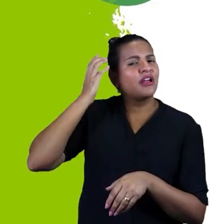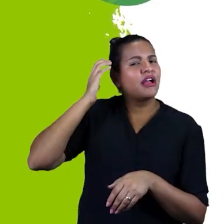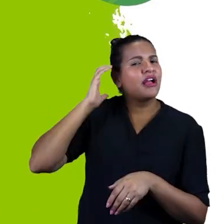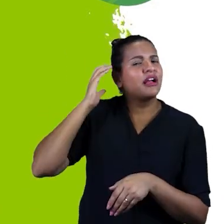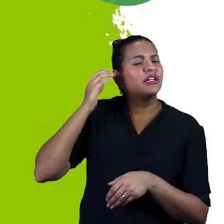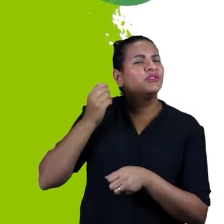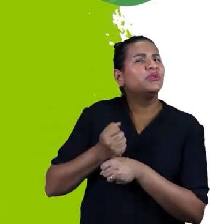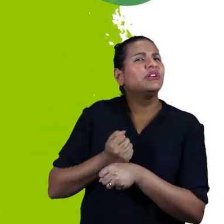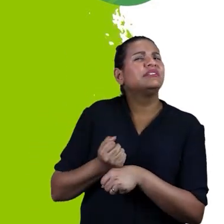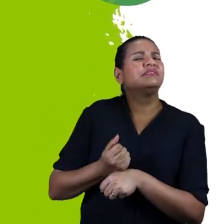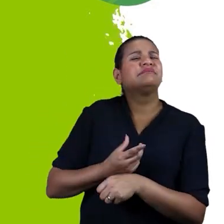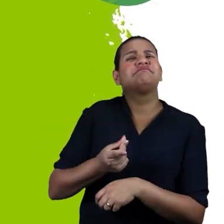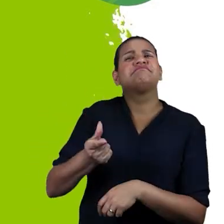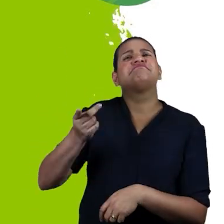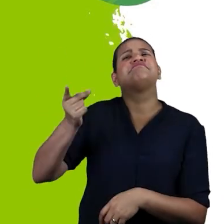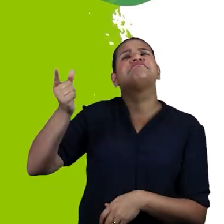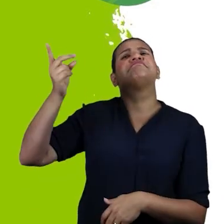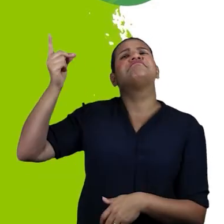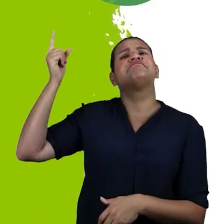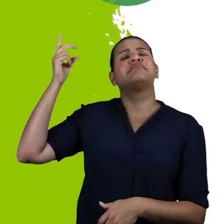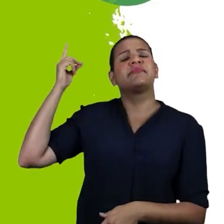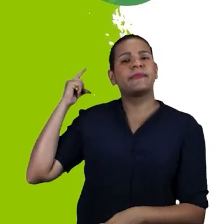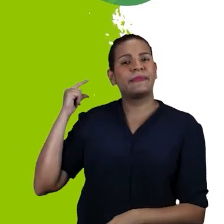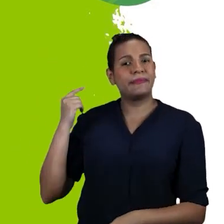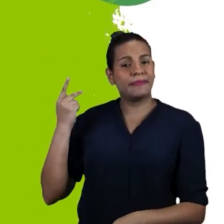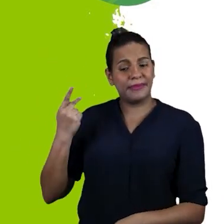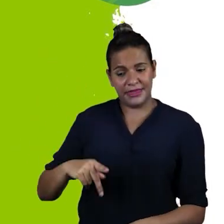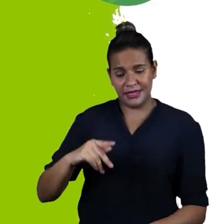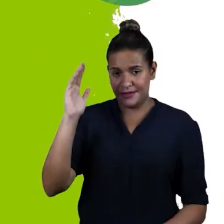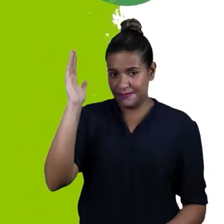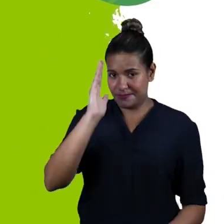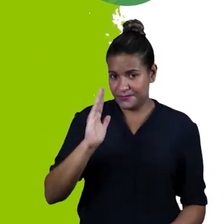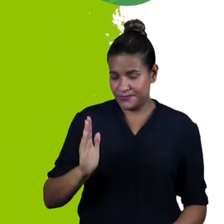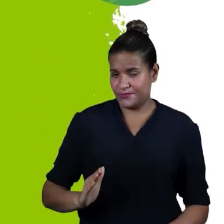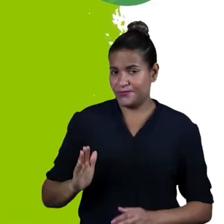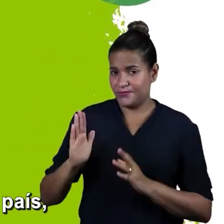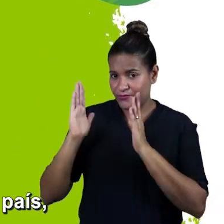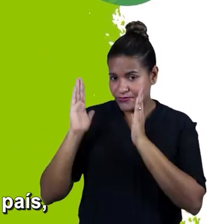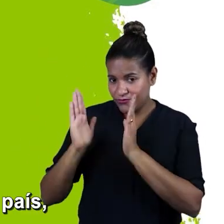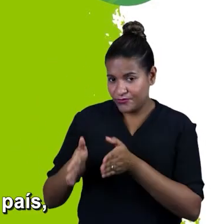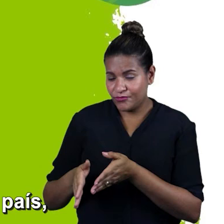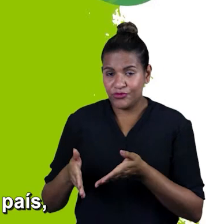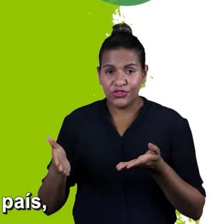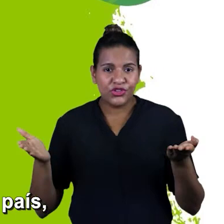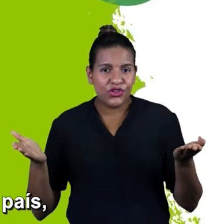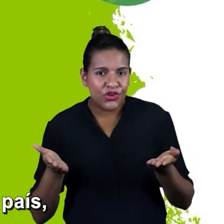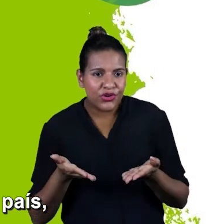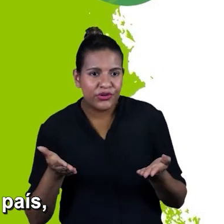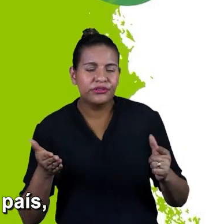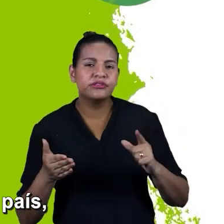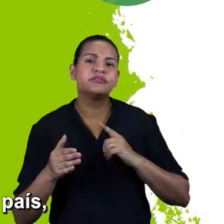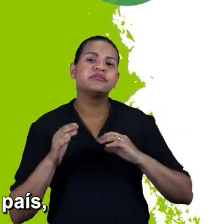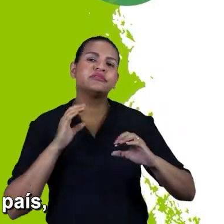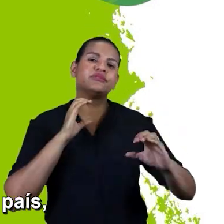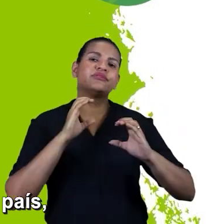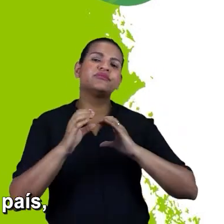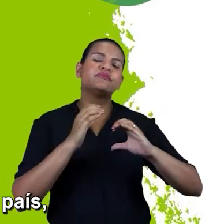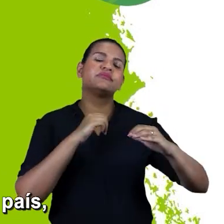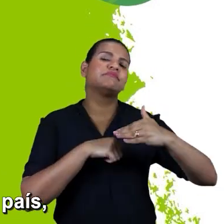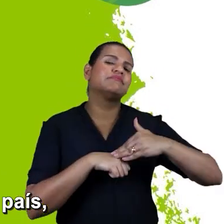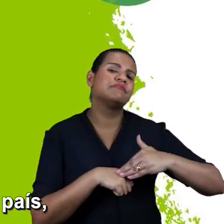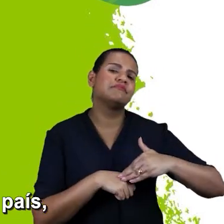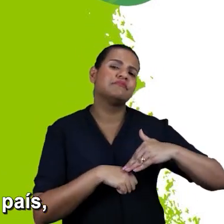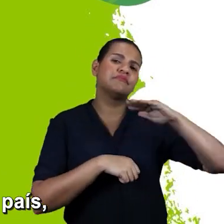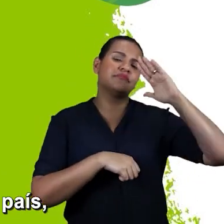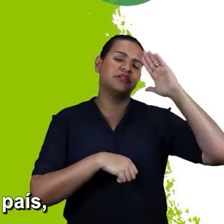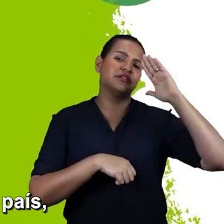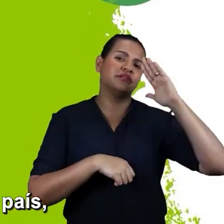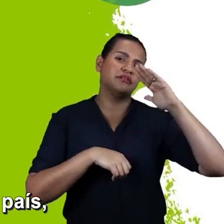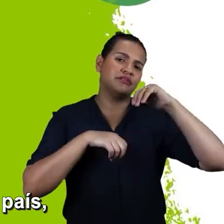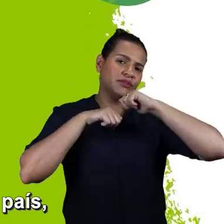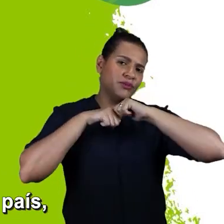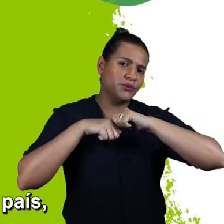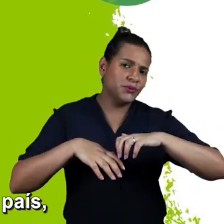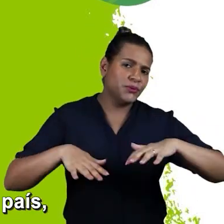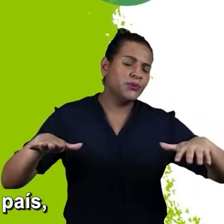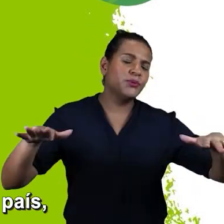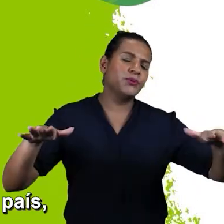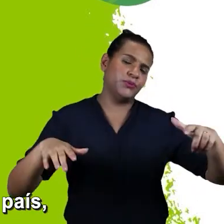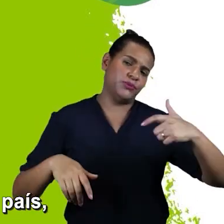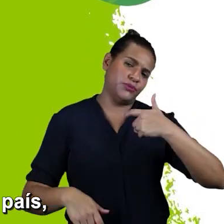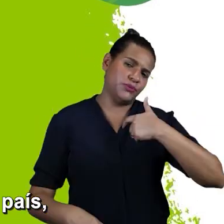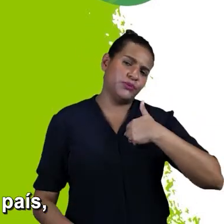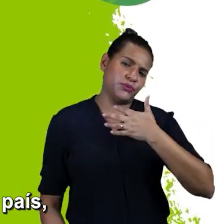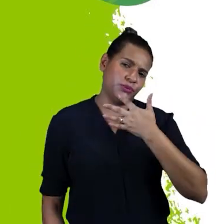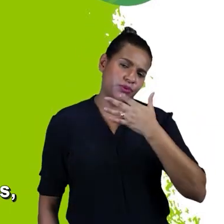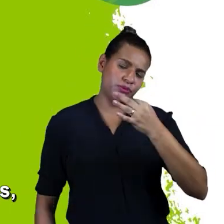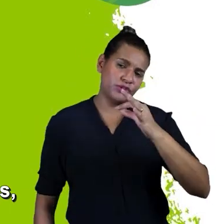disse anteriormente, né? Você tem há décadas rádio no Brasil e hoje você tem a maior produção de comunicação que nós temos